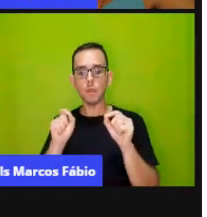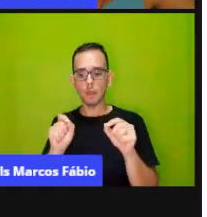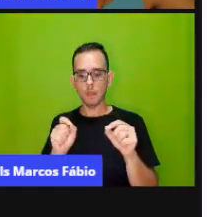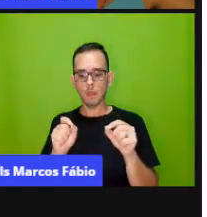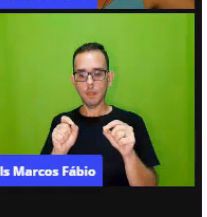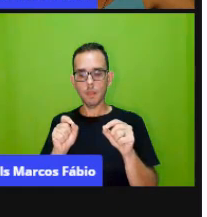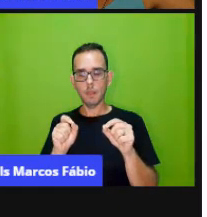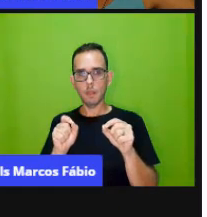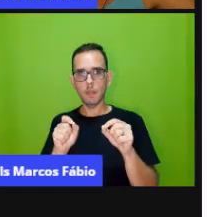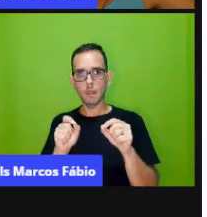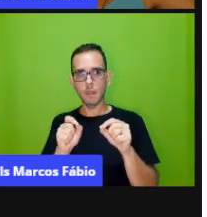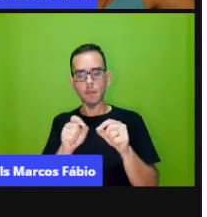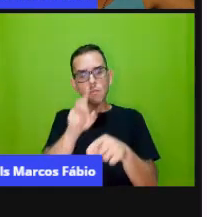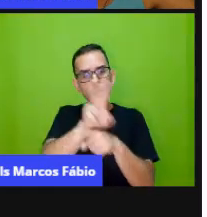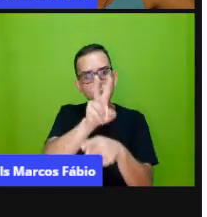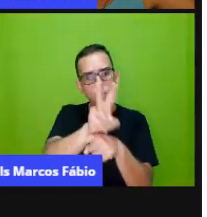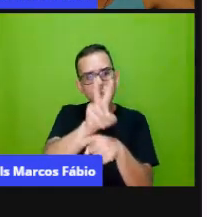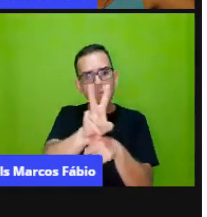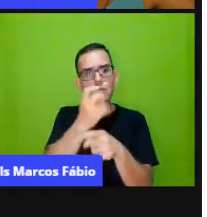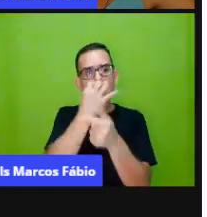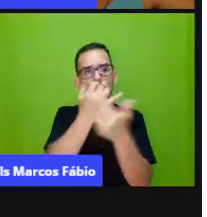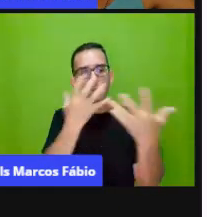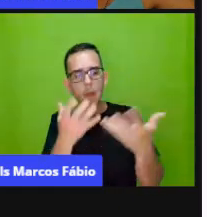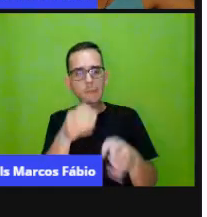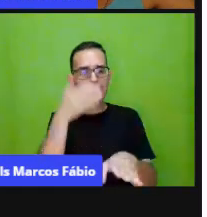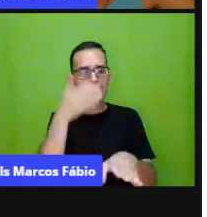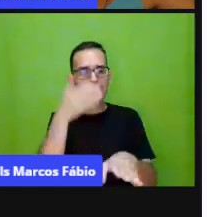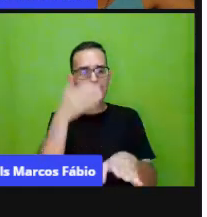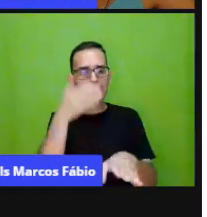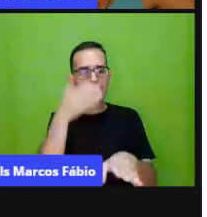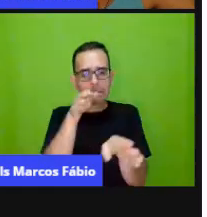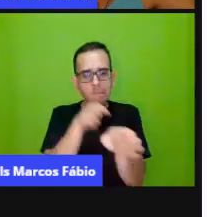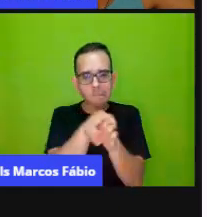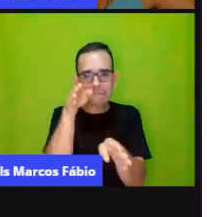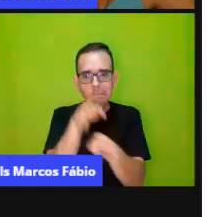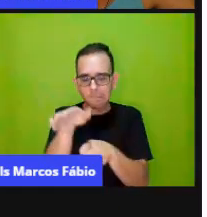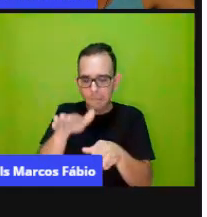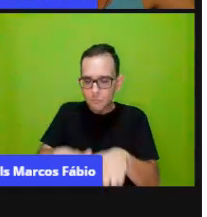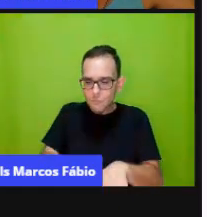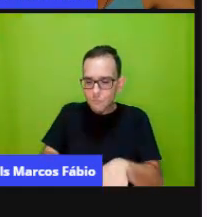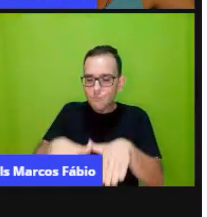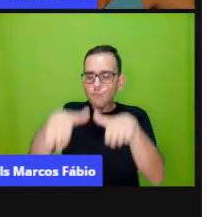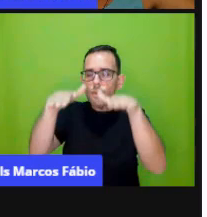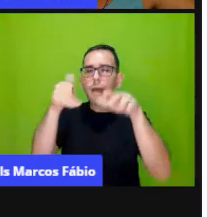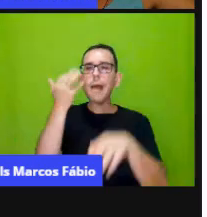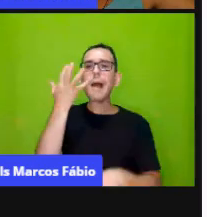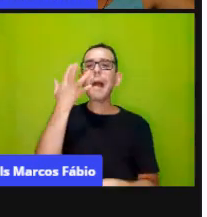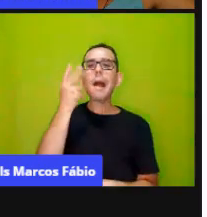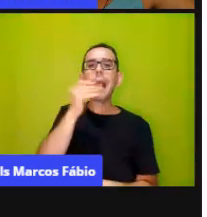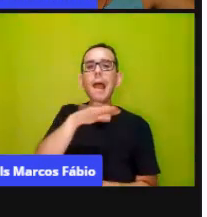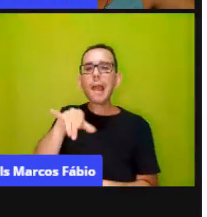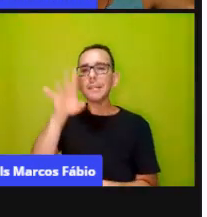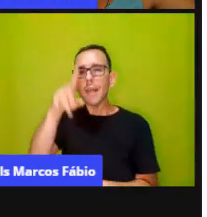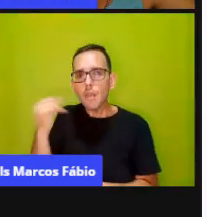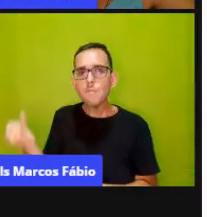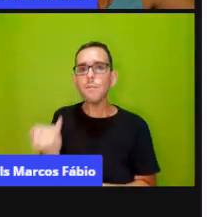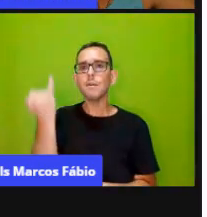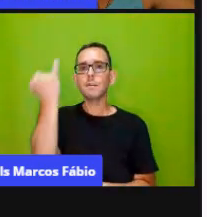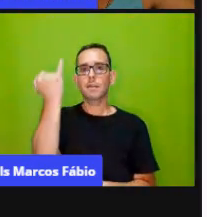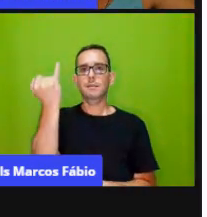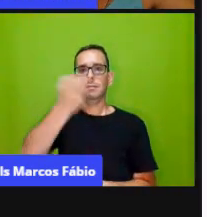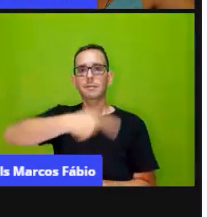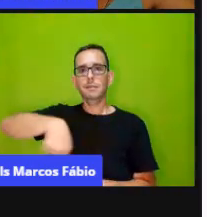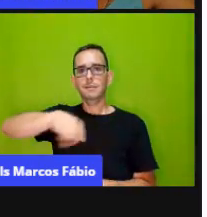buscar cuidados com os animais e treinar os animais desde pequenininho. E as crianças podem ser muito importantes nisso aí. Então, essa é